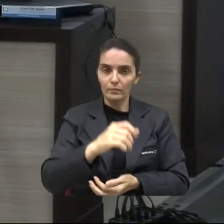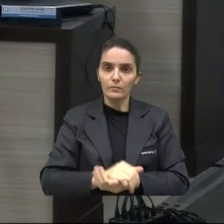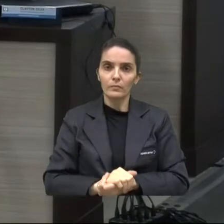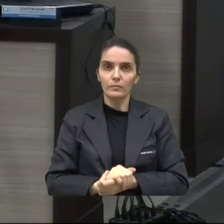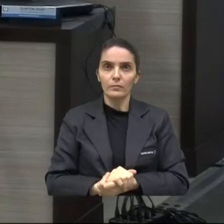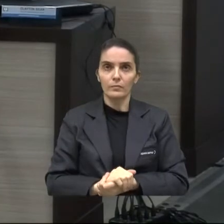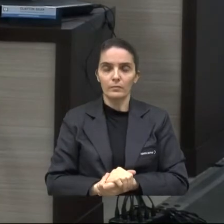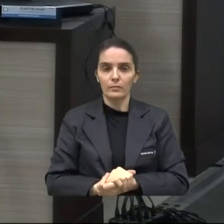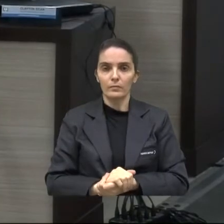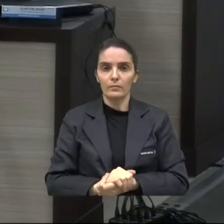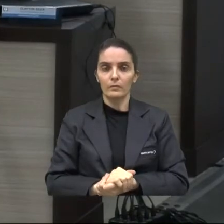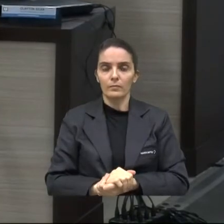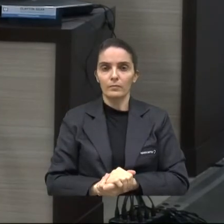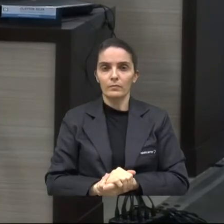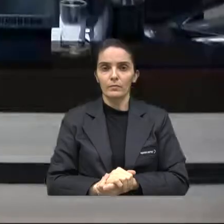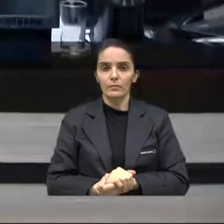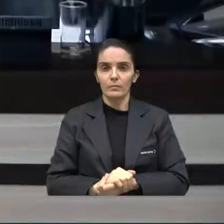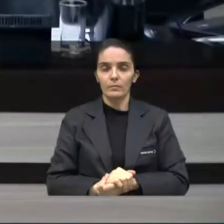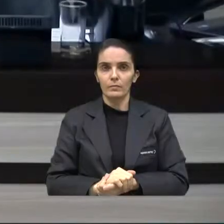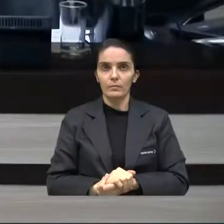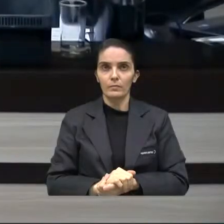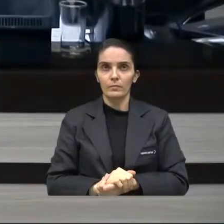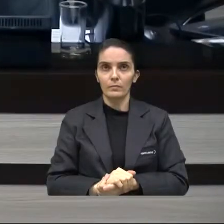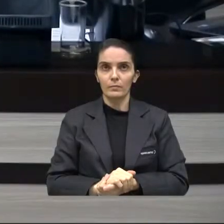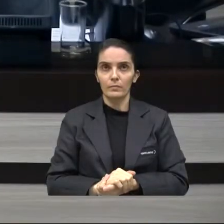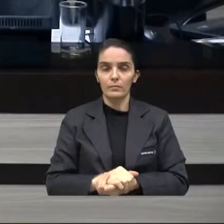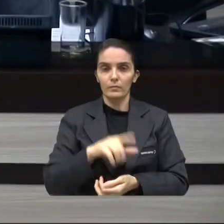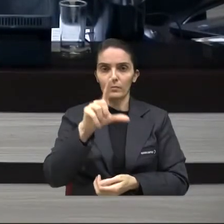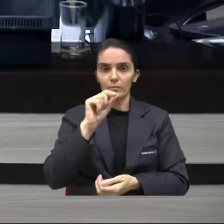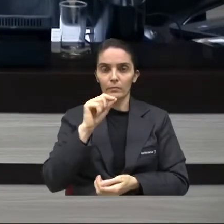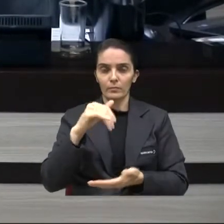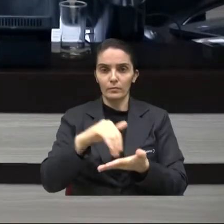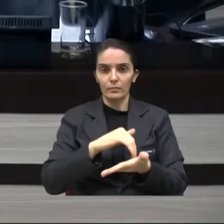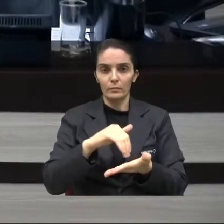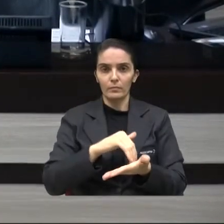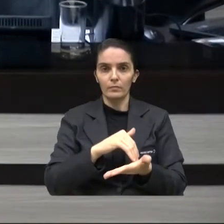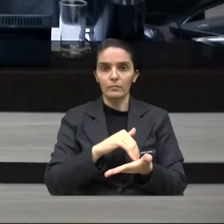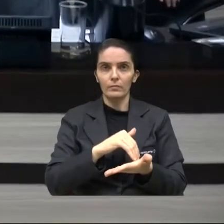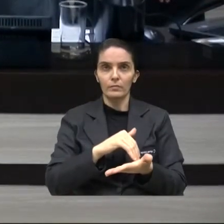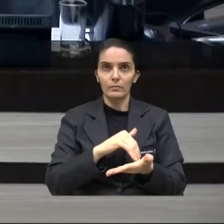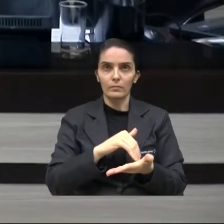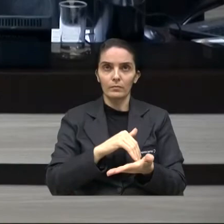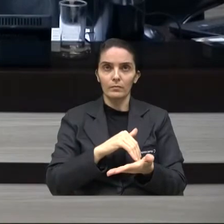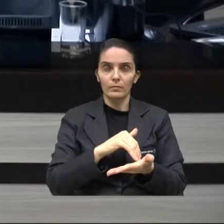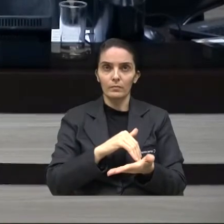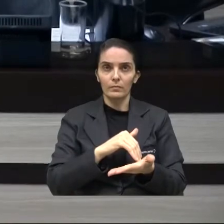presidente. Eu nomeio o secretário ad hoc, o vereador